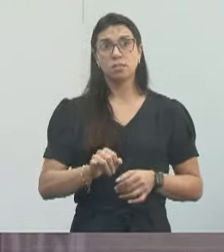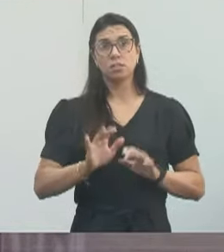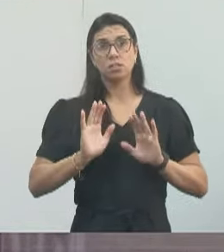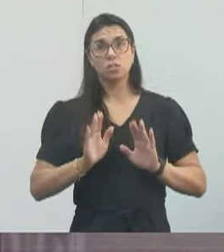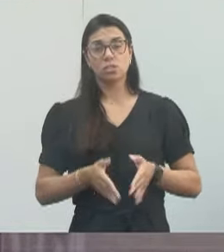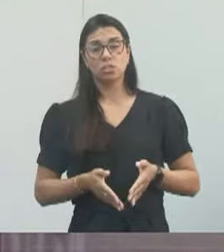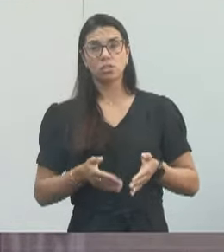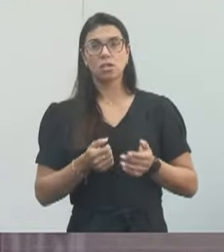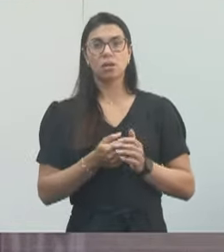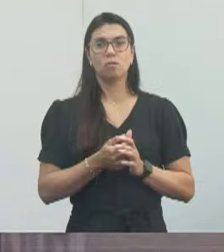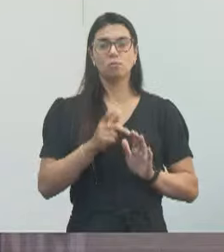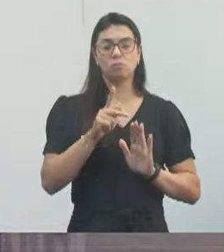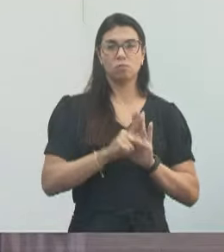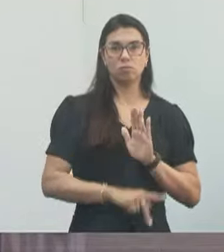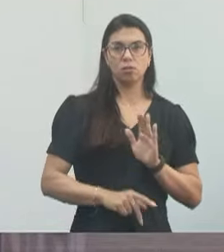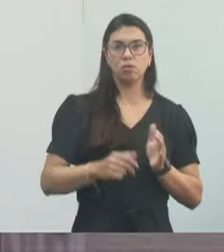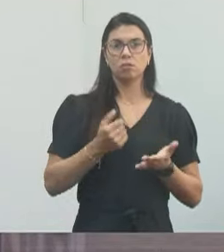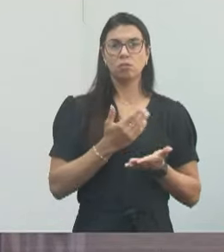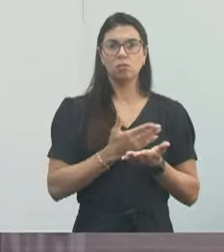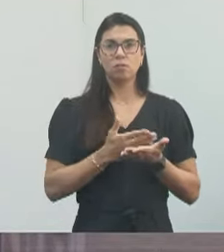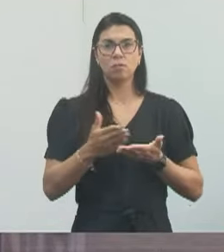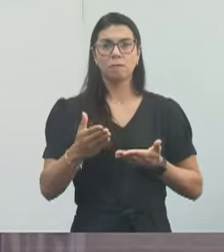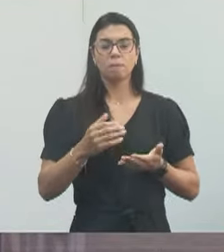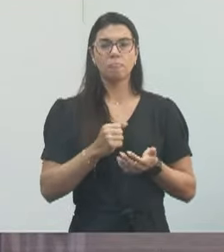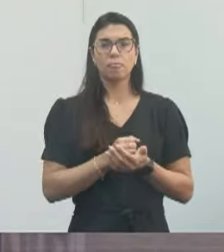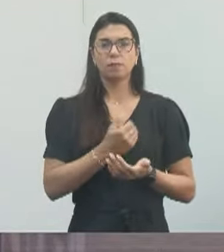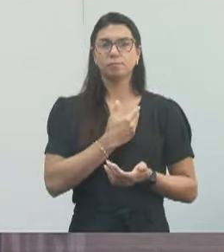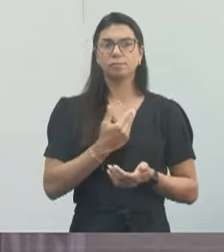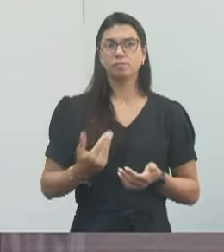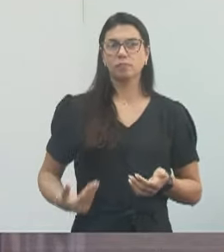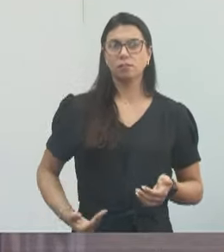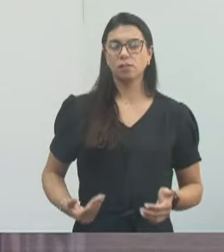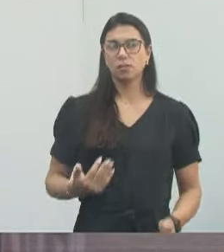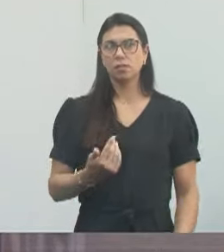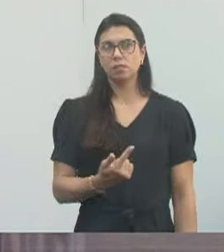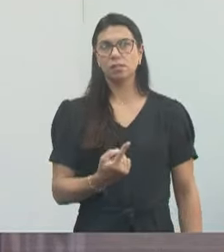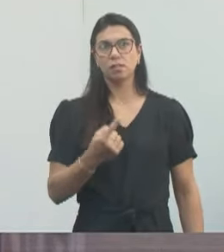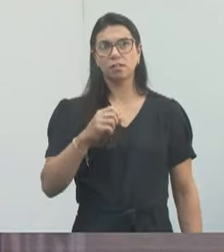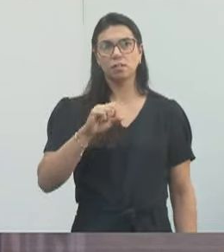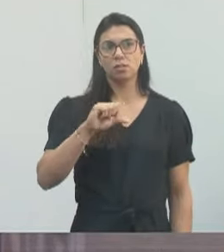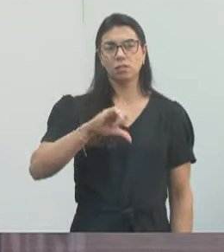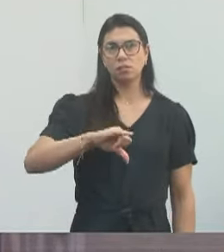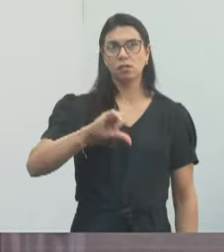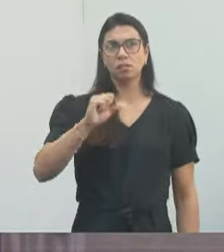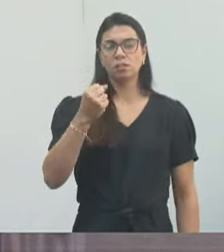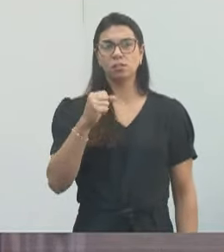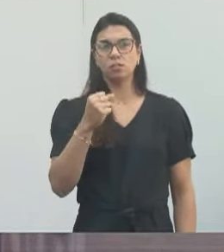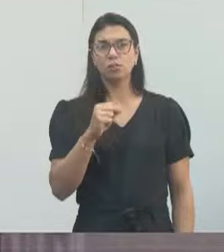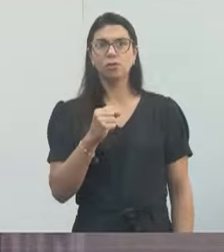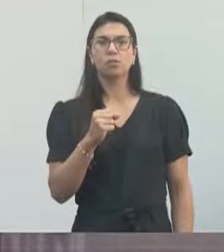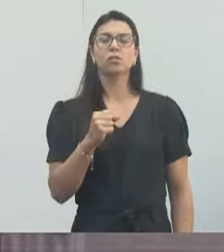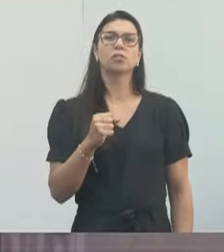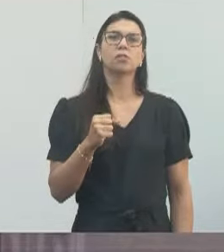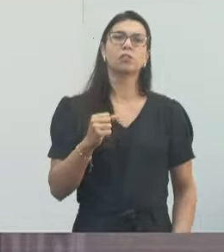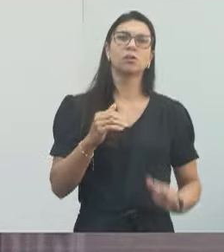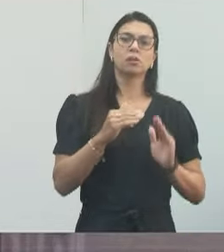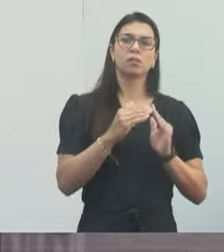casas o governo mandou 198 casas e mais mais